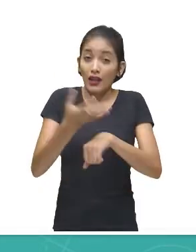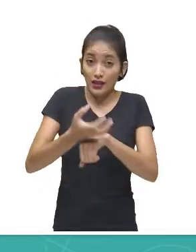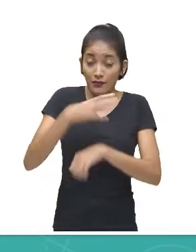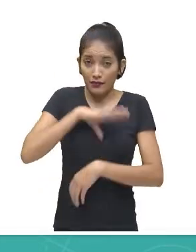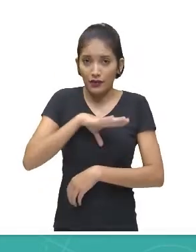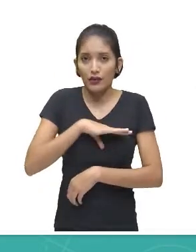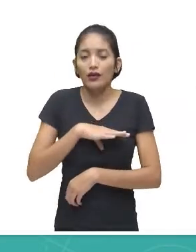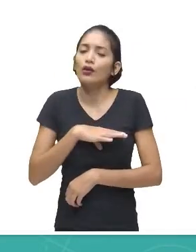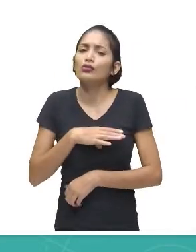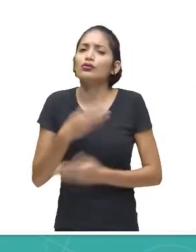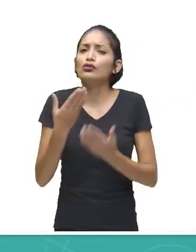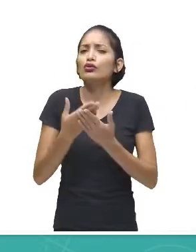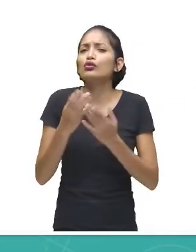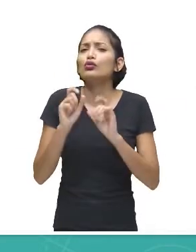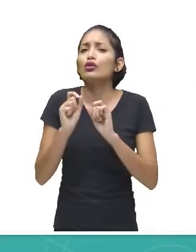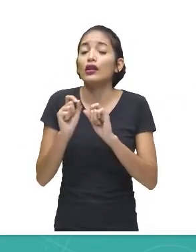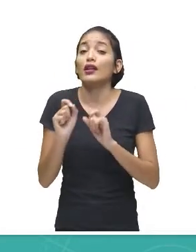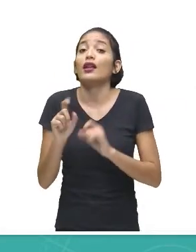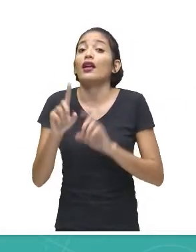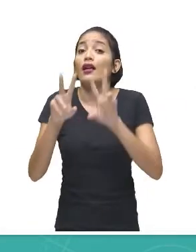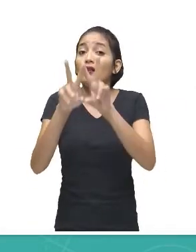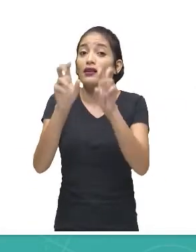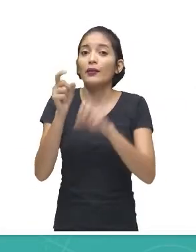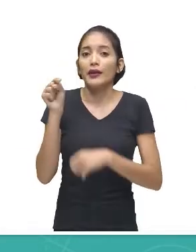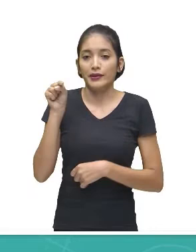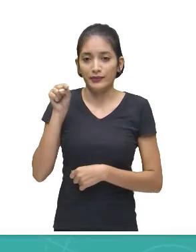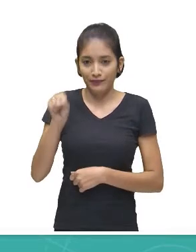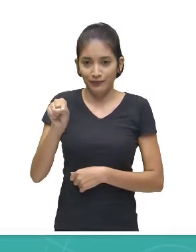estudar aí sobre pontuação. Vamos lá!